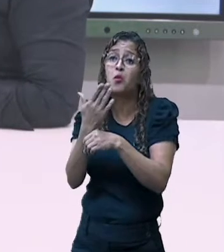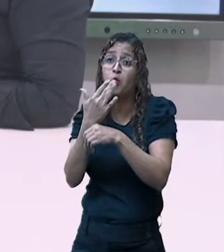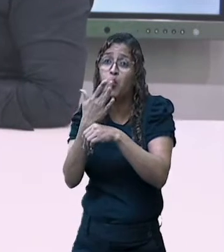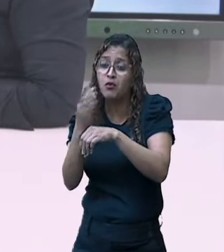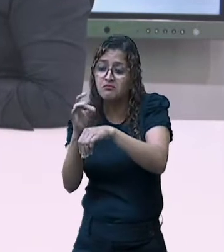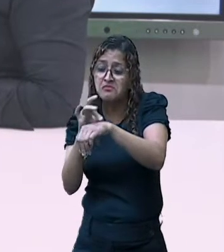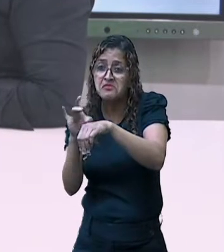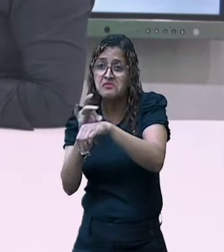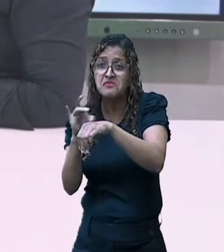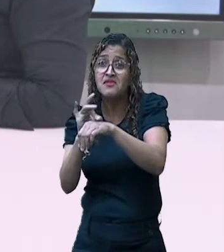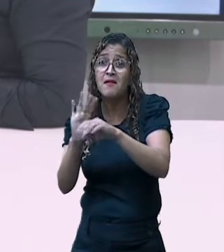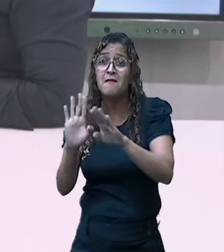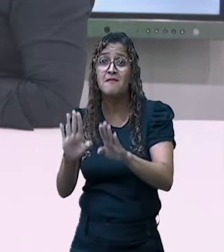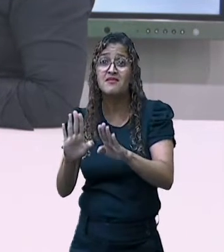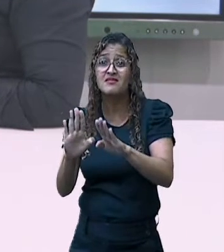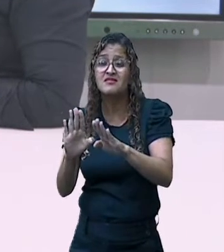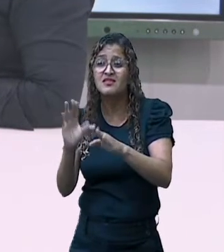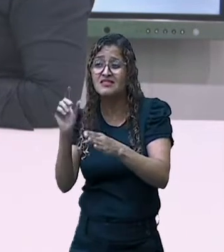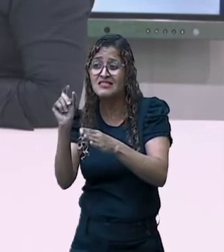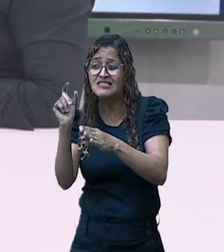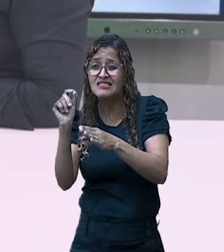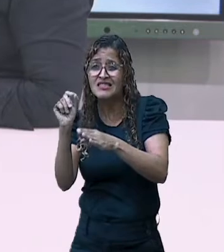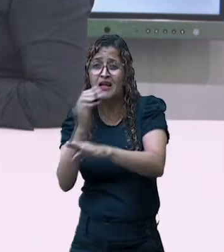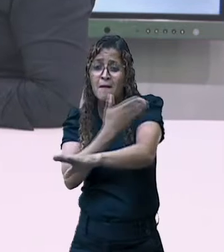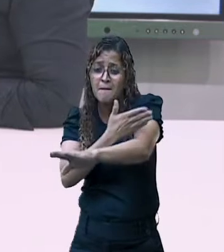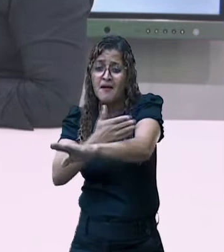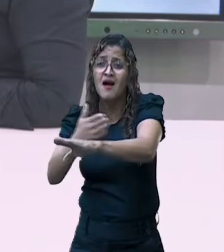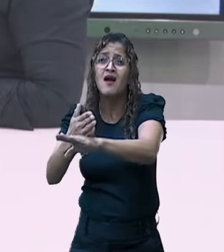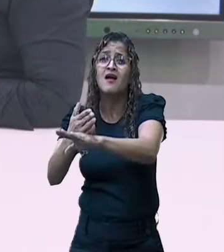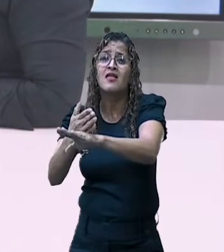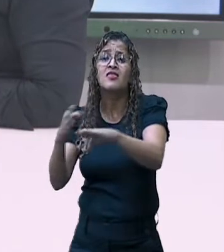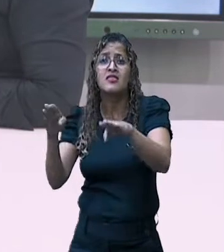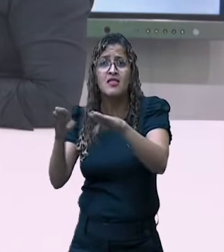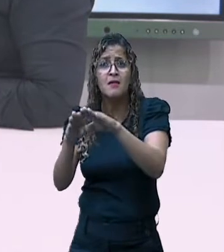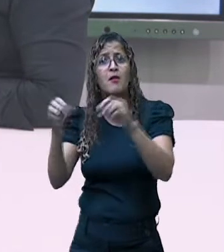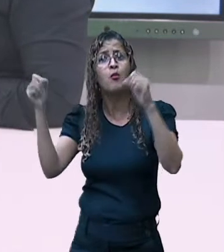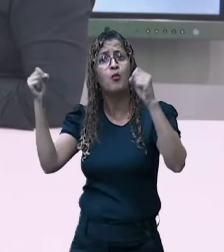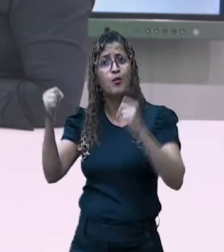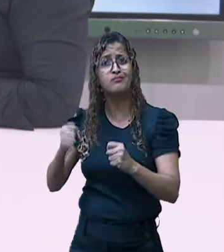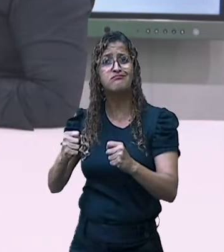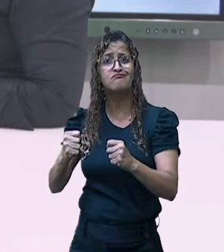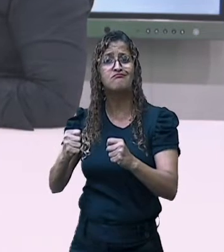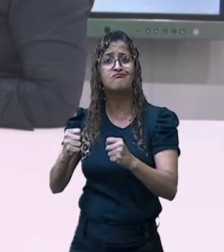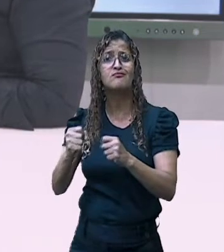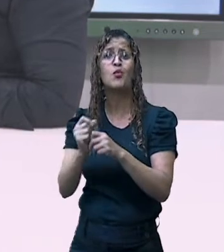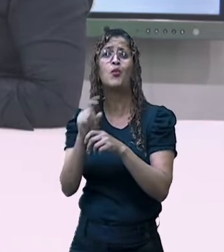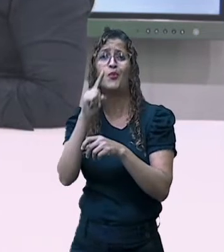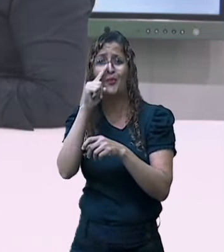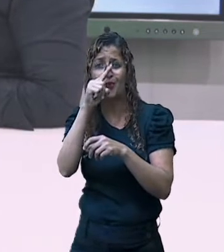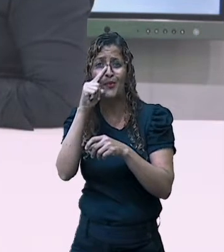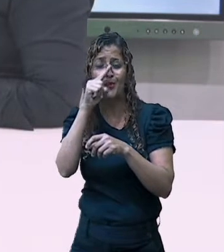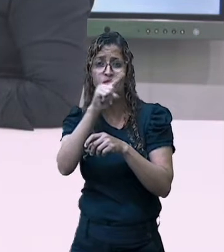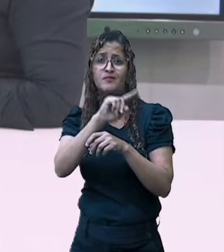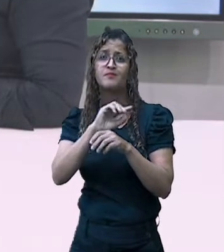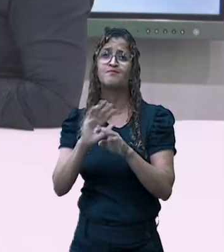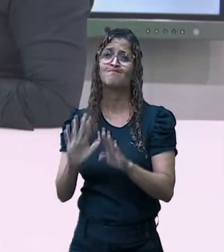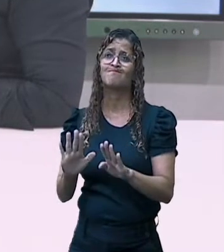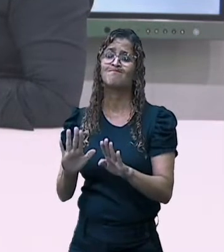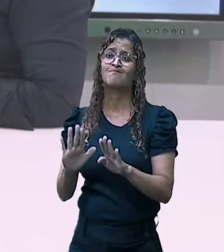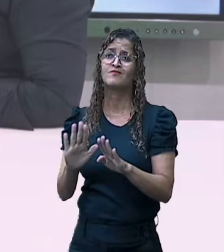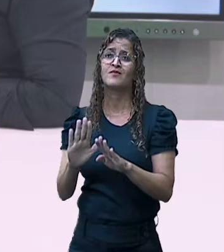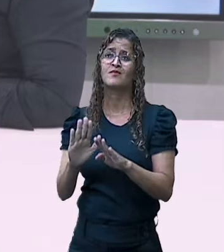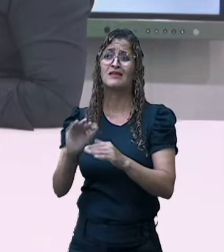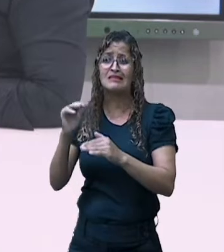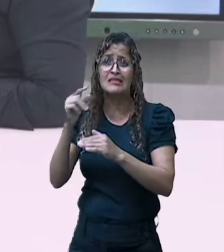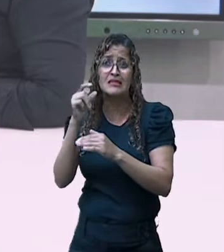escuro e às vezes não. Às vezes uma mancha branca no dente já é uma cárie que está iniciando e ela tem chance